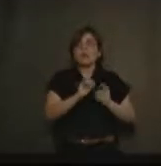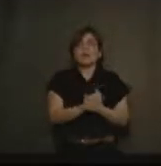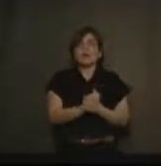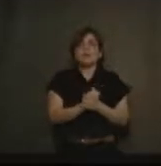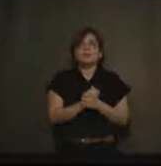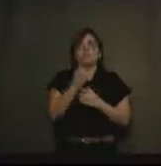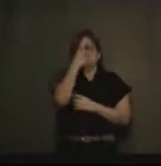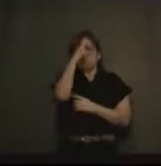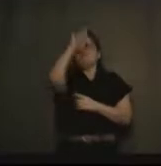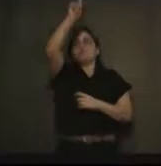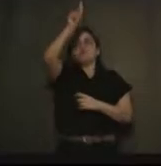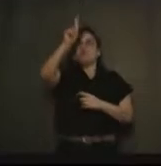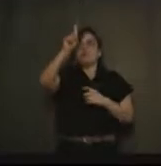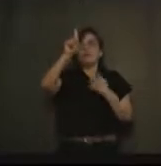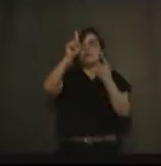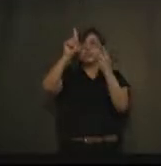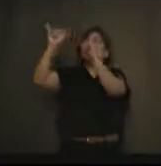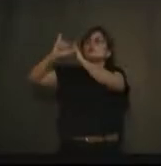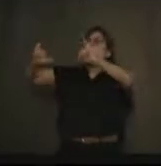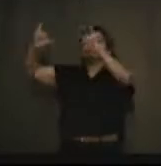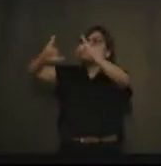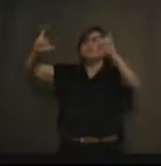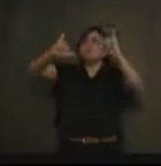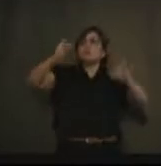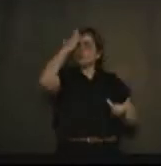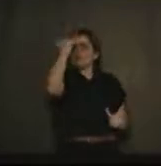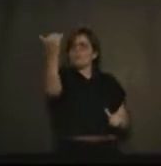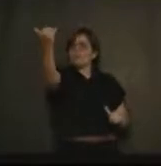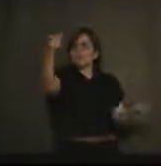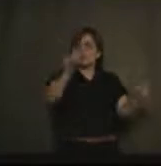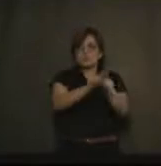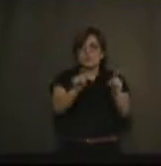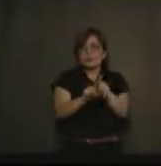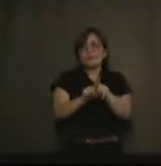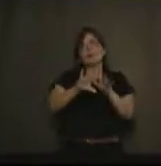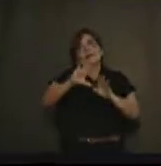evento de grande repercussão. Não é todo dia que nós temos um prêmio